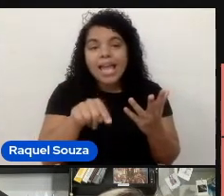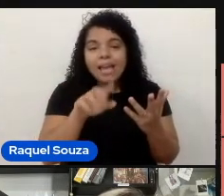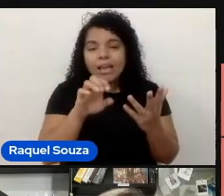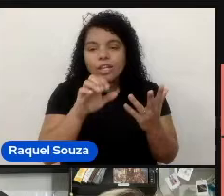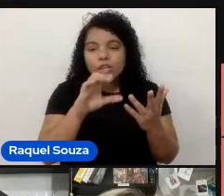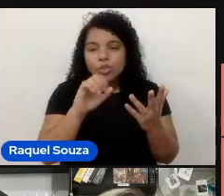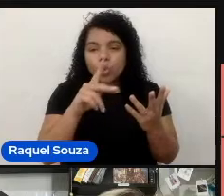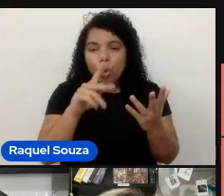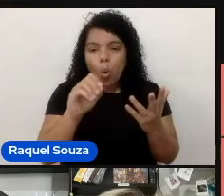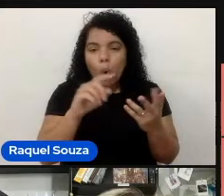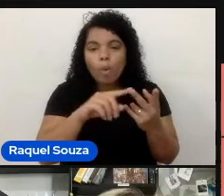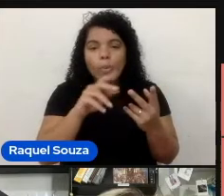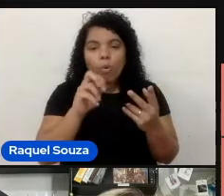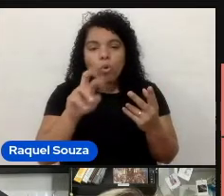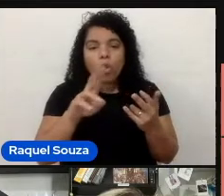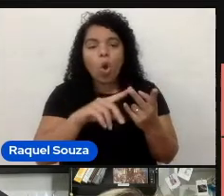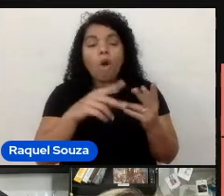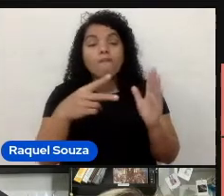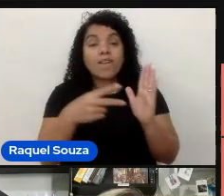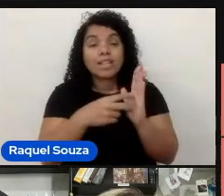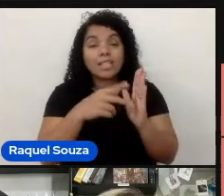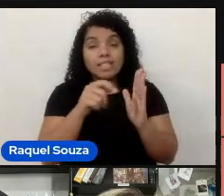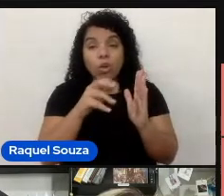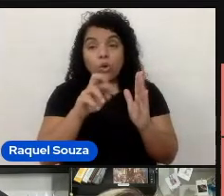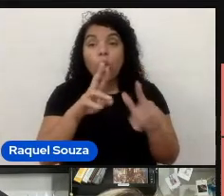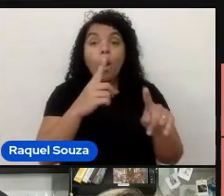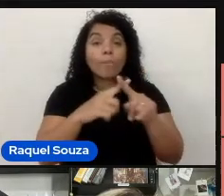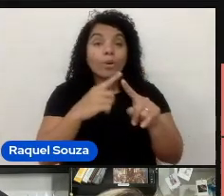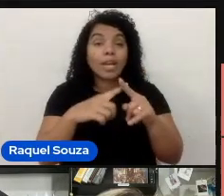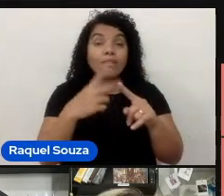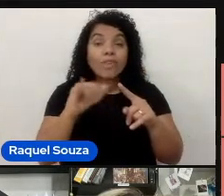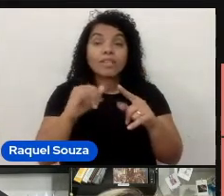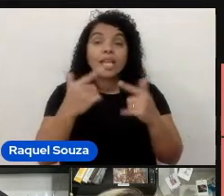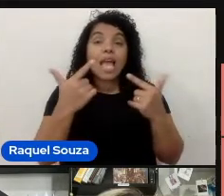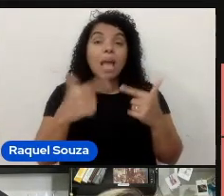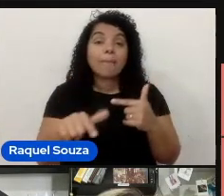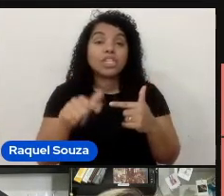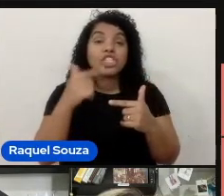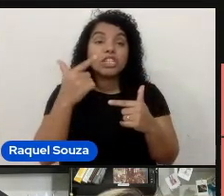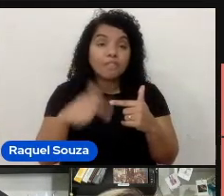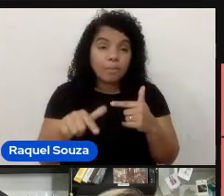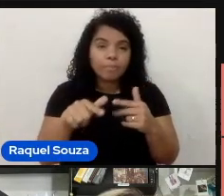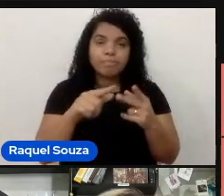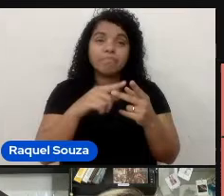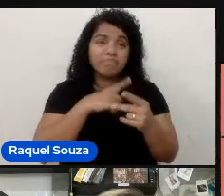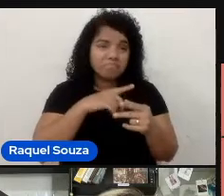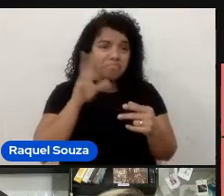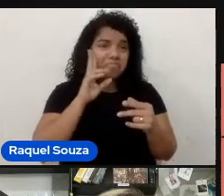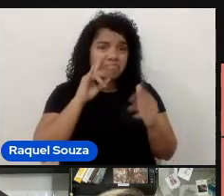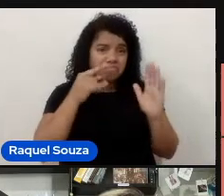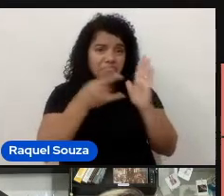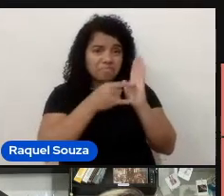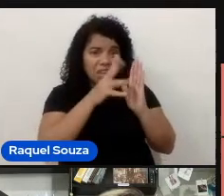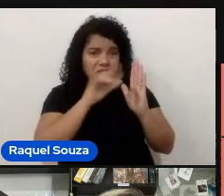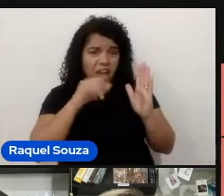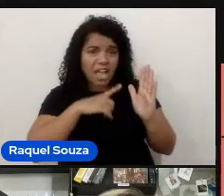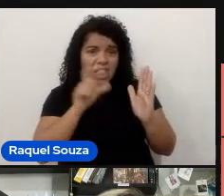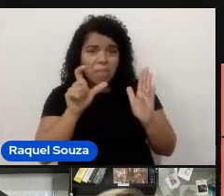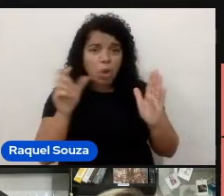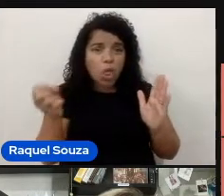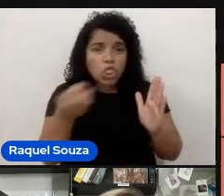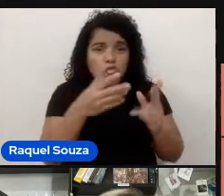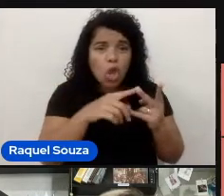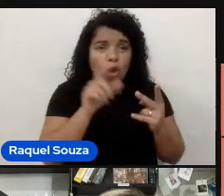aquela validação core. Por quê? Ela vai ser repetitiva. Lembra que o desenvolvedor falou que vai ter um botão novo, uma feature